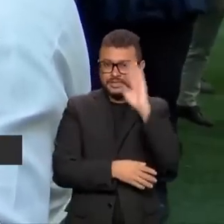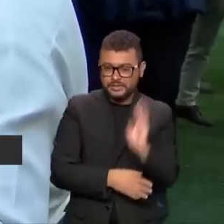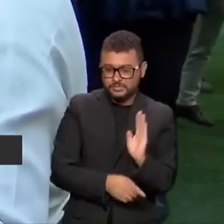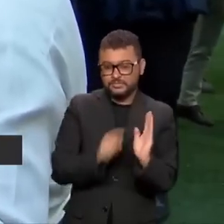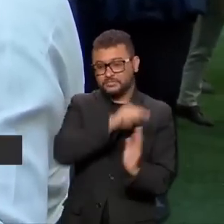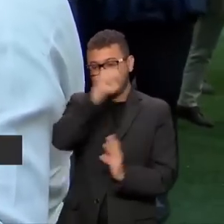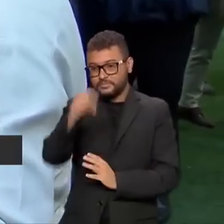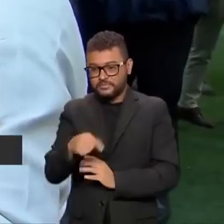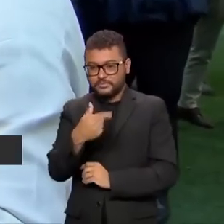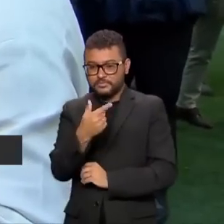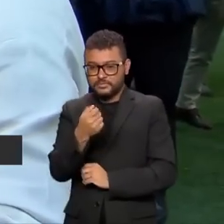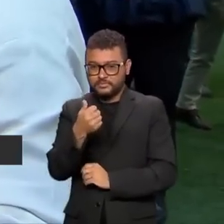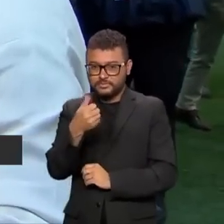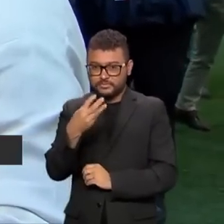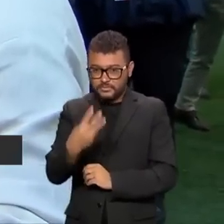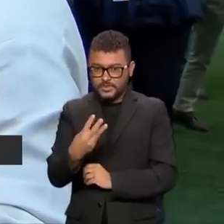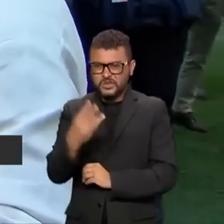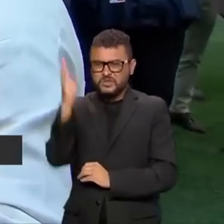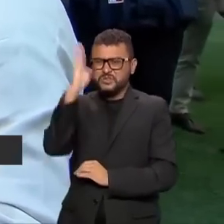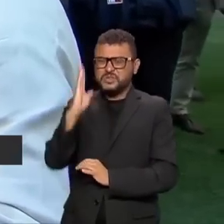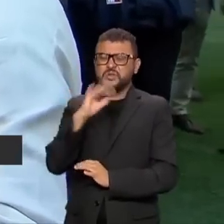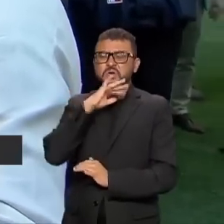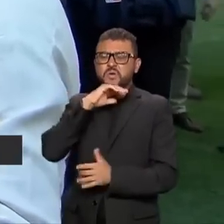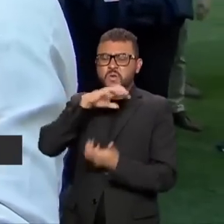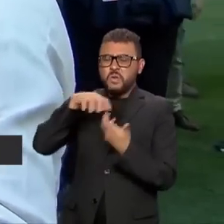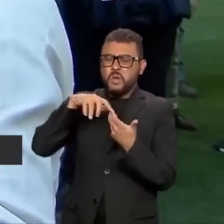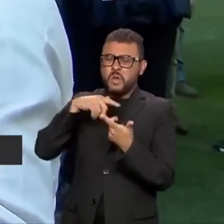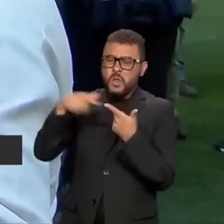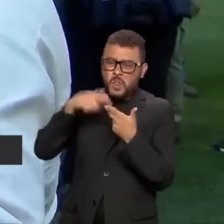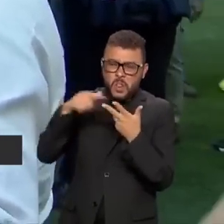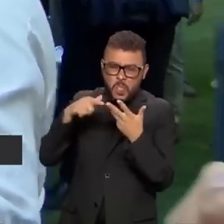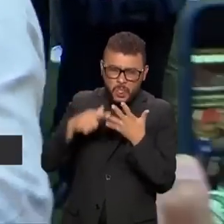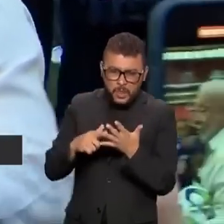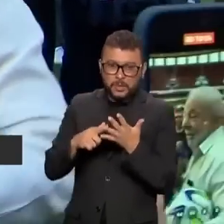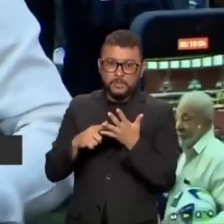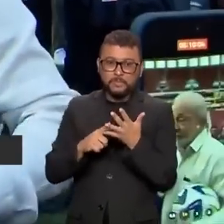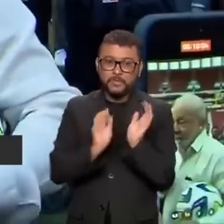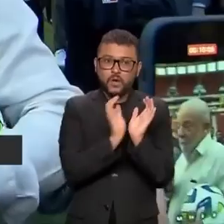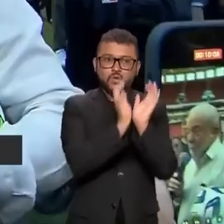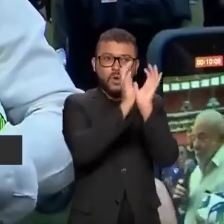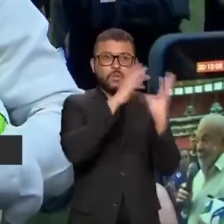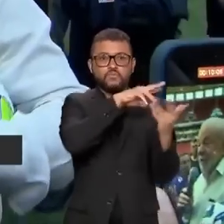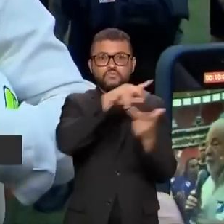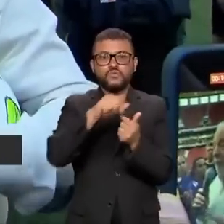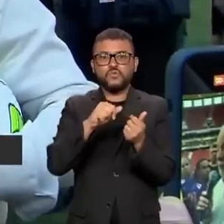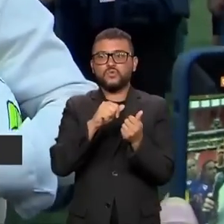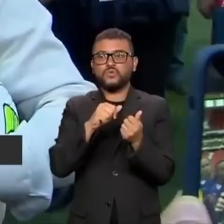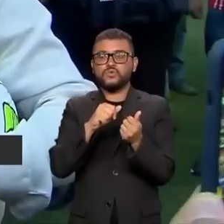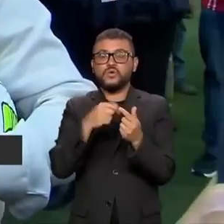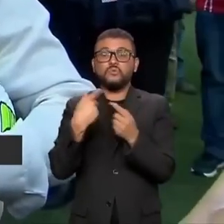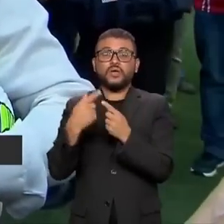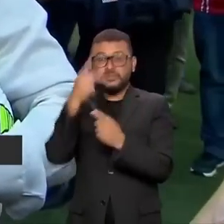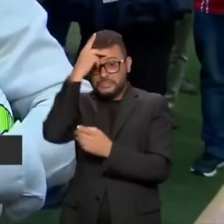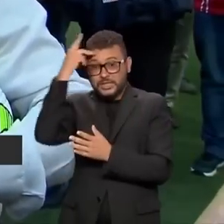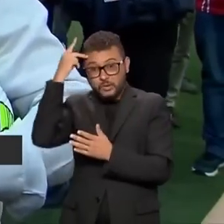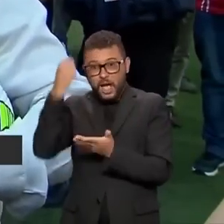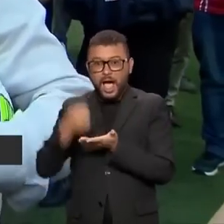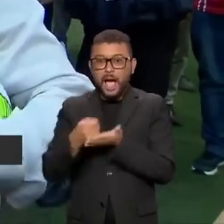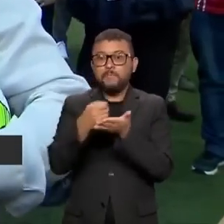2013 foi um inferno nesse país, e a Copa do Mundo ela foi banalizada, porque nem os